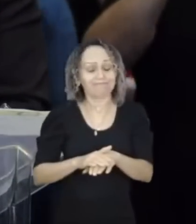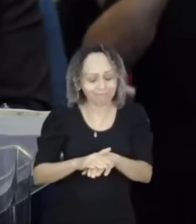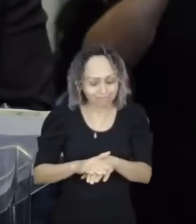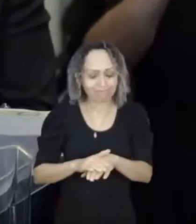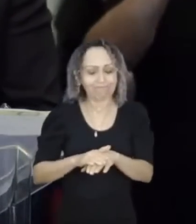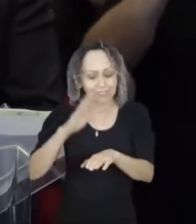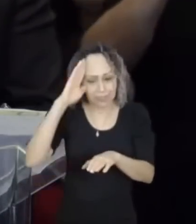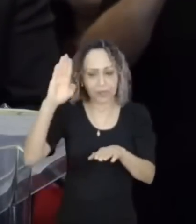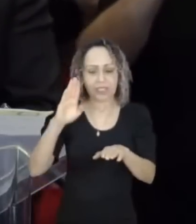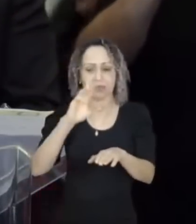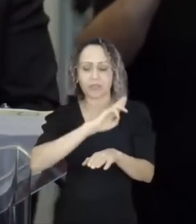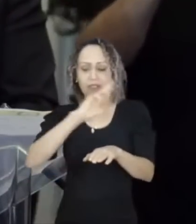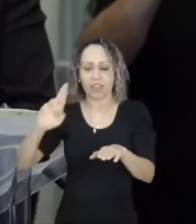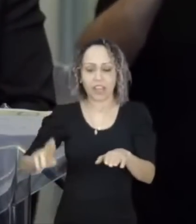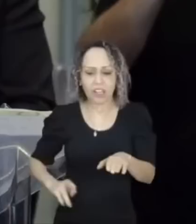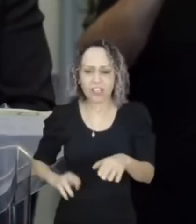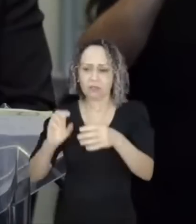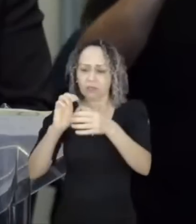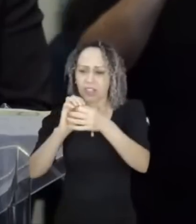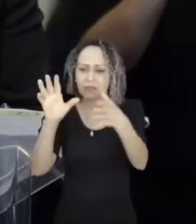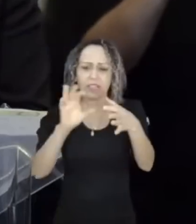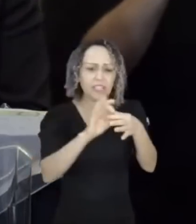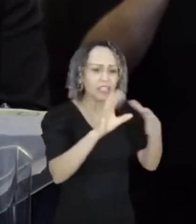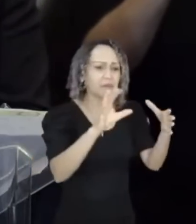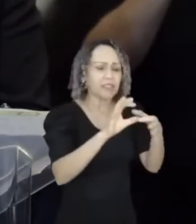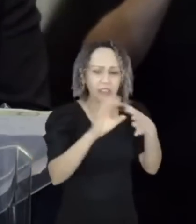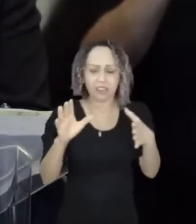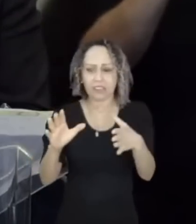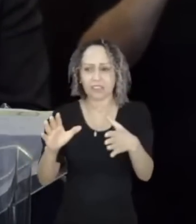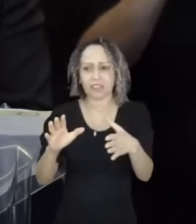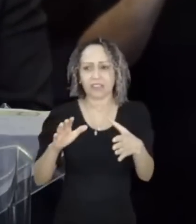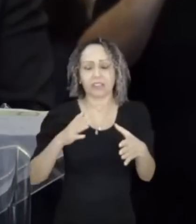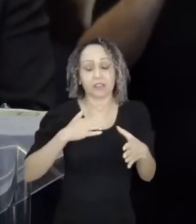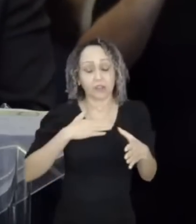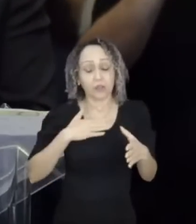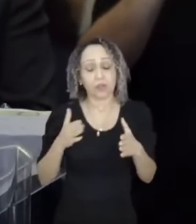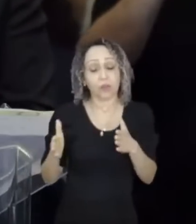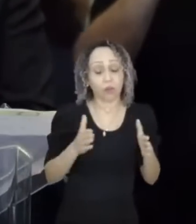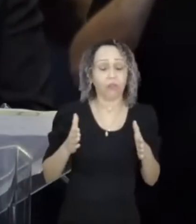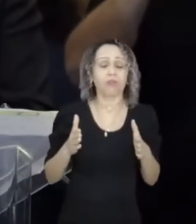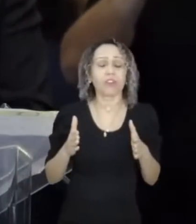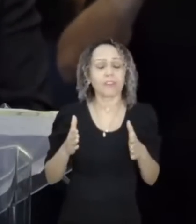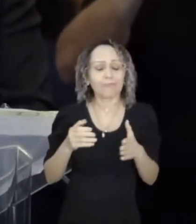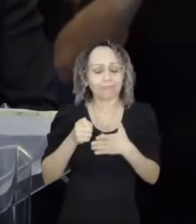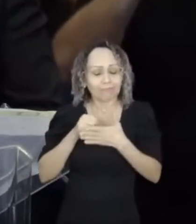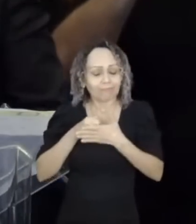e decretos que reforçaram a plena liberdade religiosa. Destaco a reforma do Código